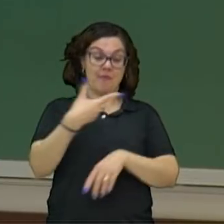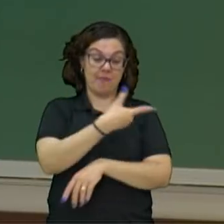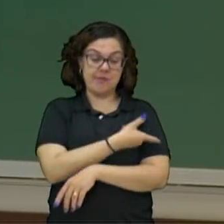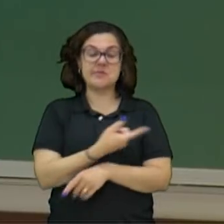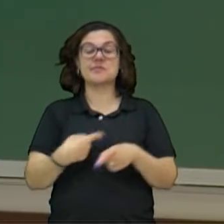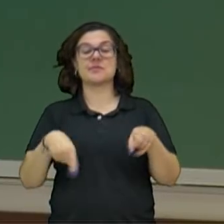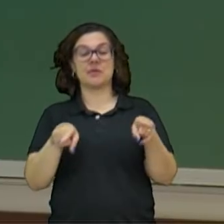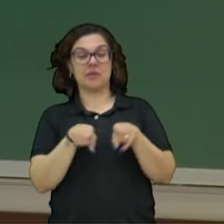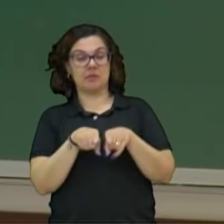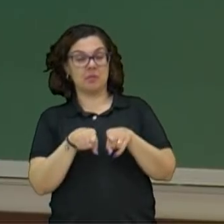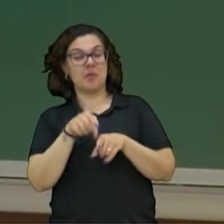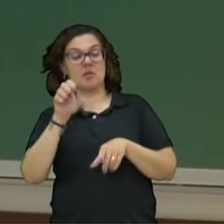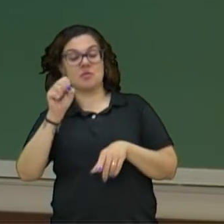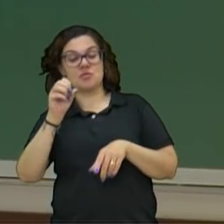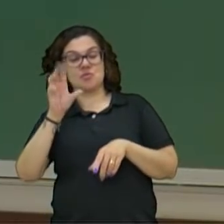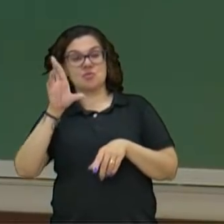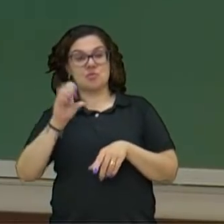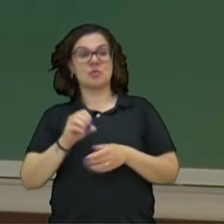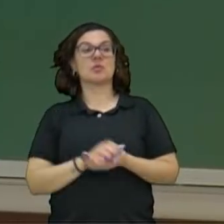de soros, tá?